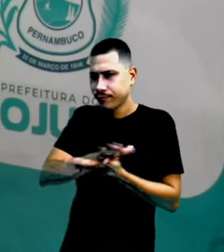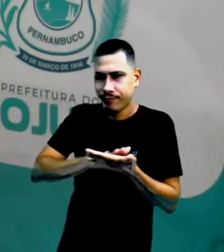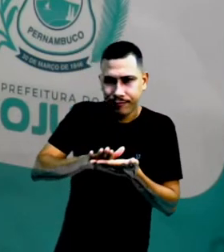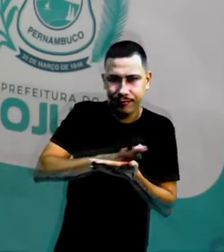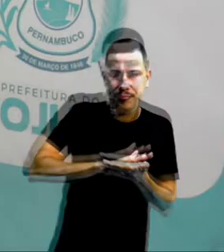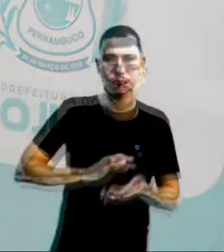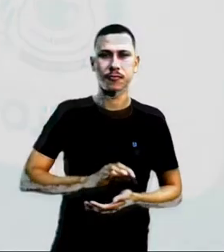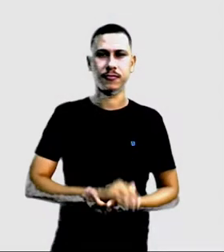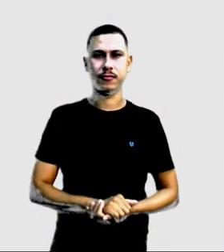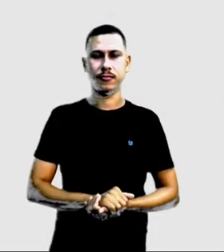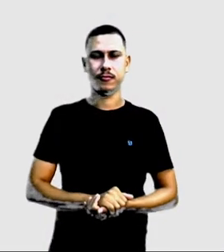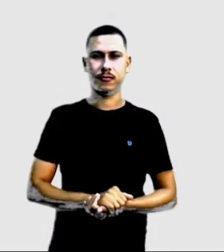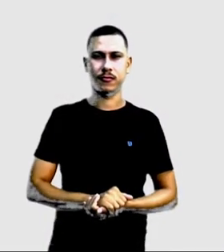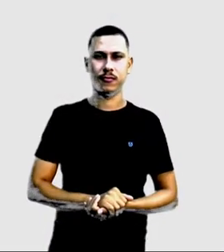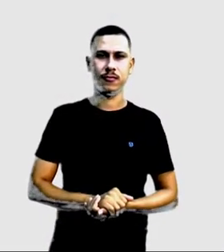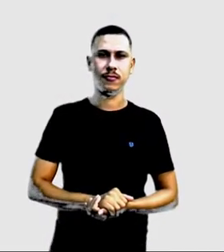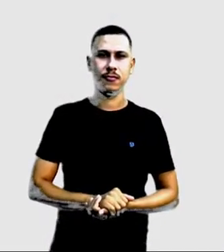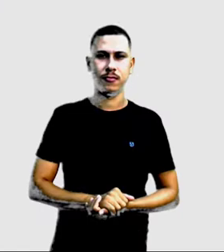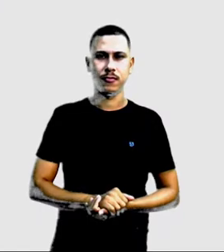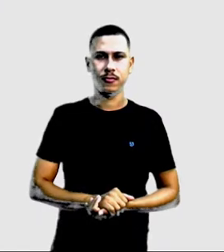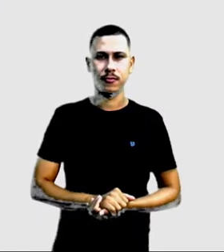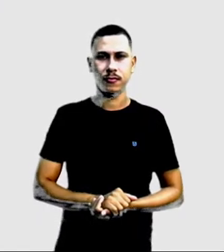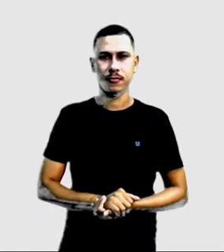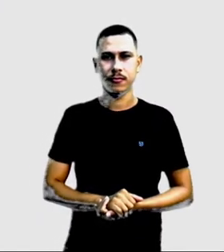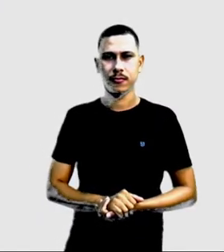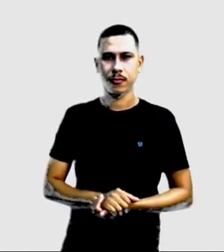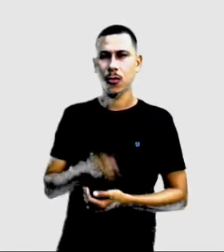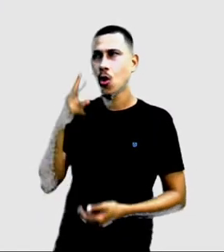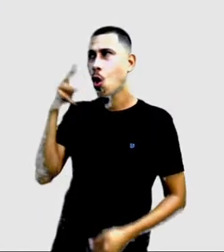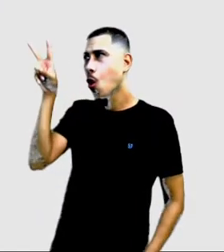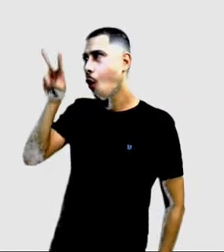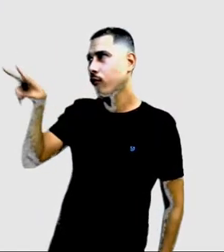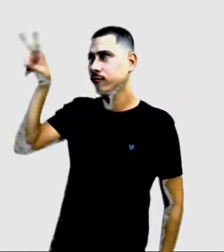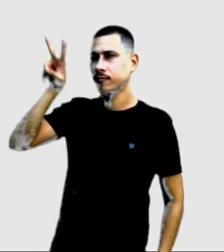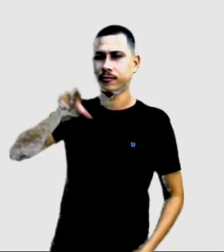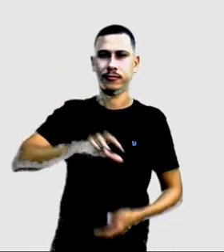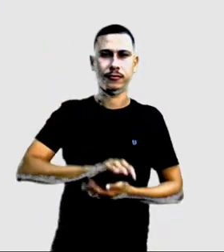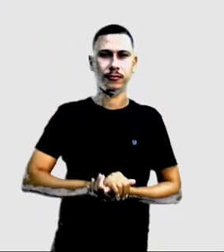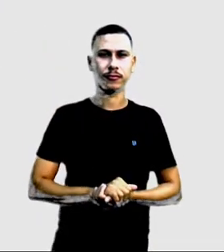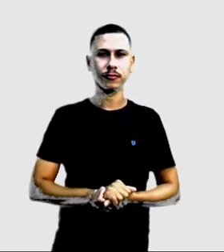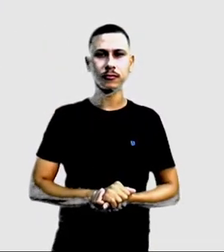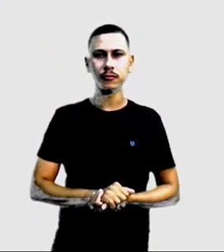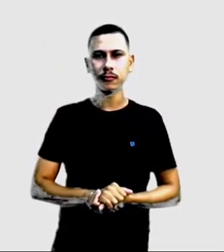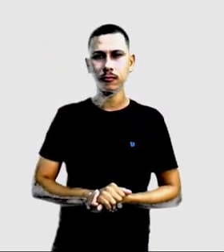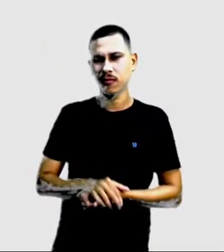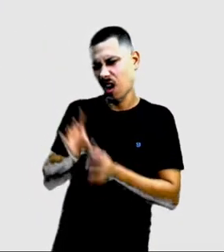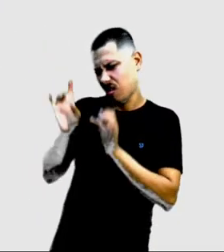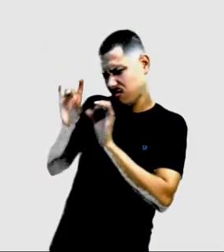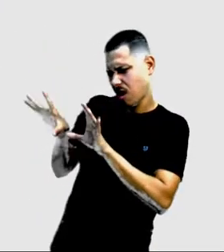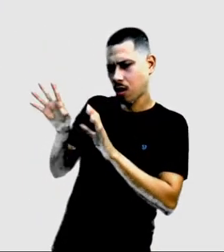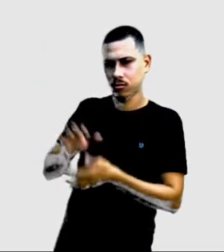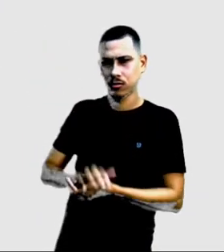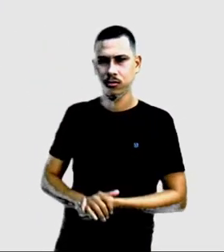ok? Vamos lá. Never mind, I'll buy a new one. Deixa pra lá, eu vou